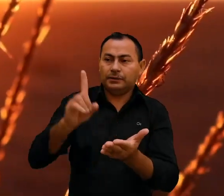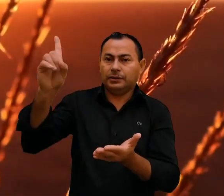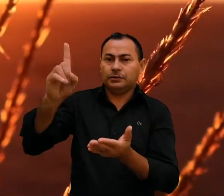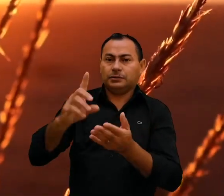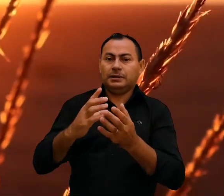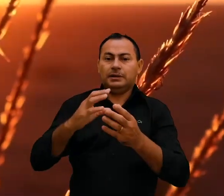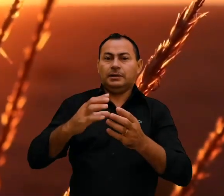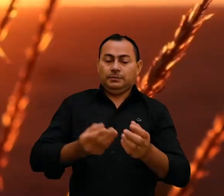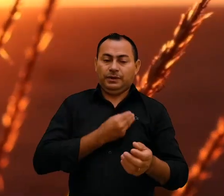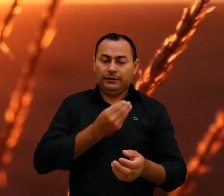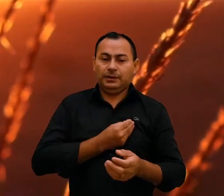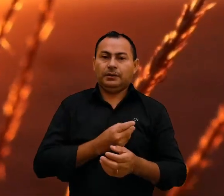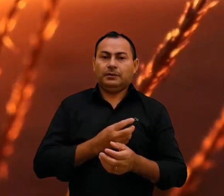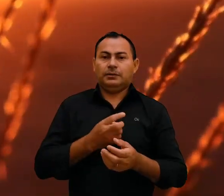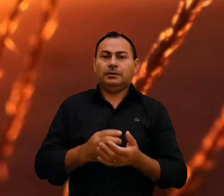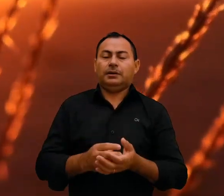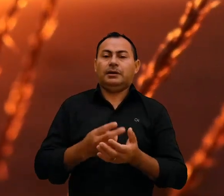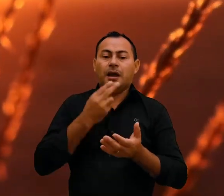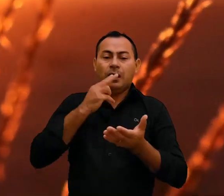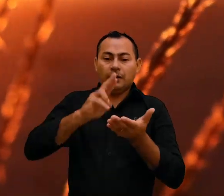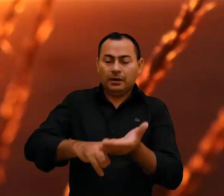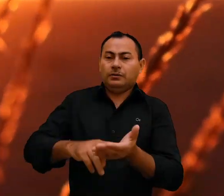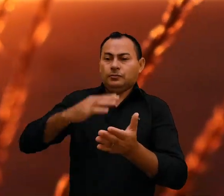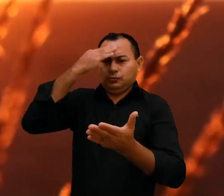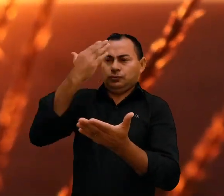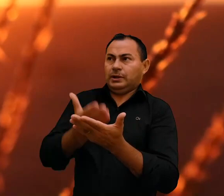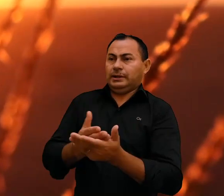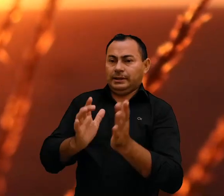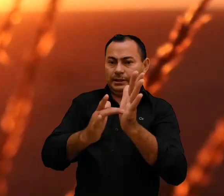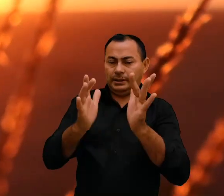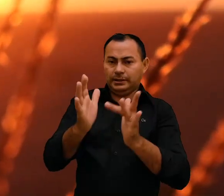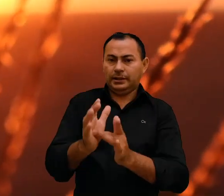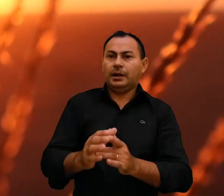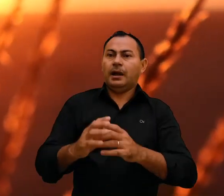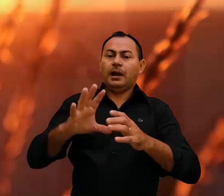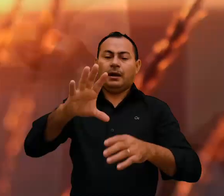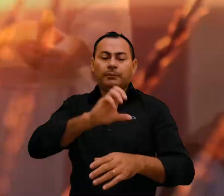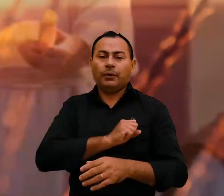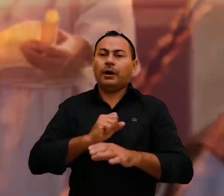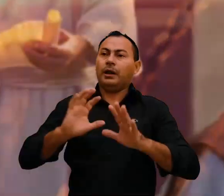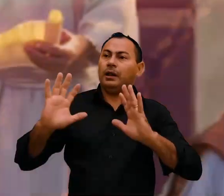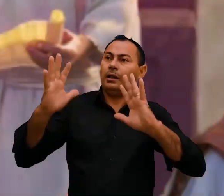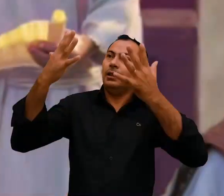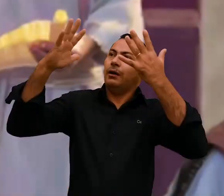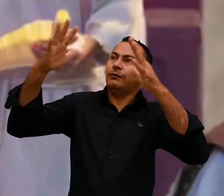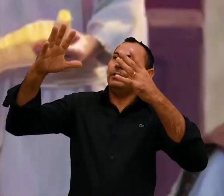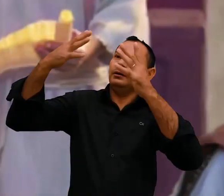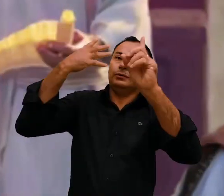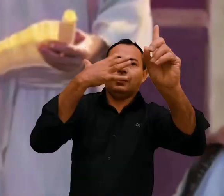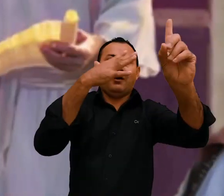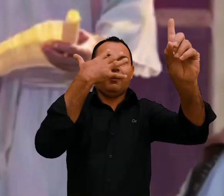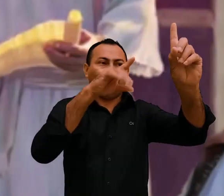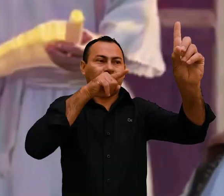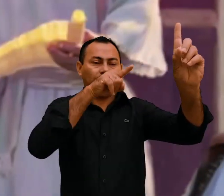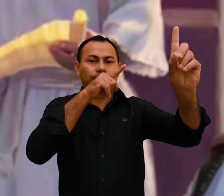da palavra e terem processado a fé em Cristo adoro e louva-a-deus